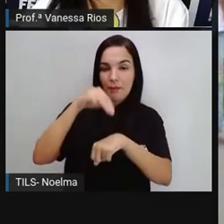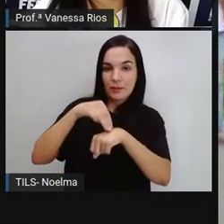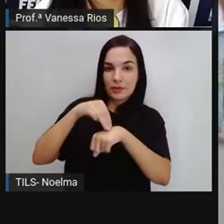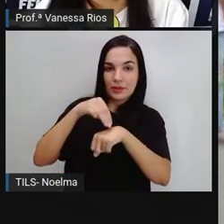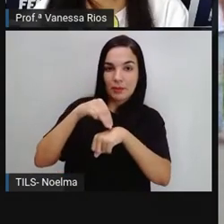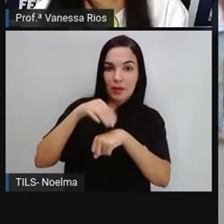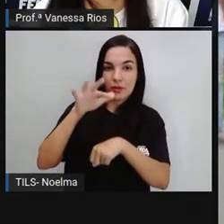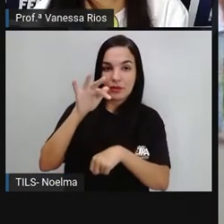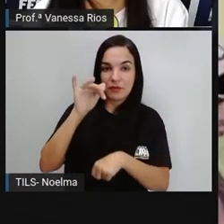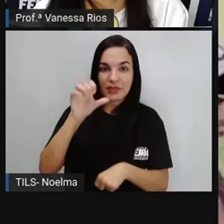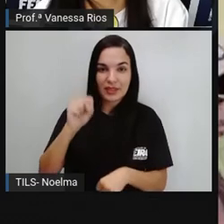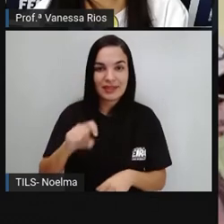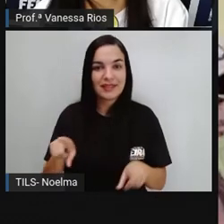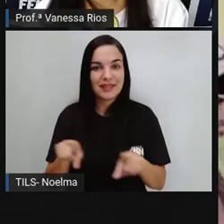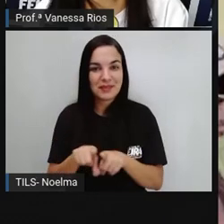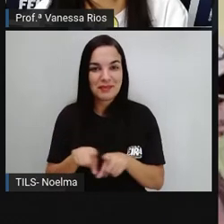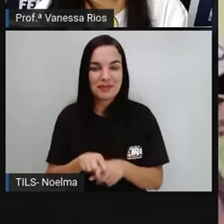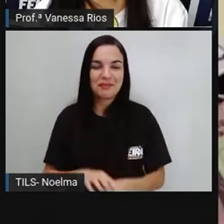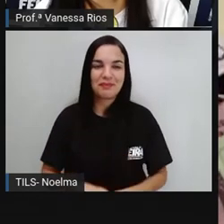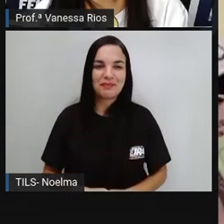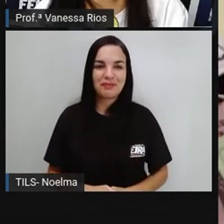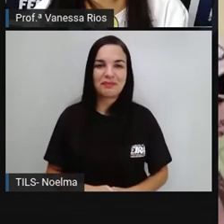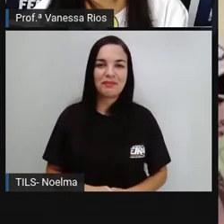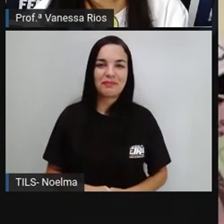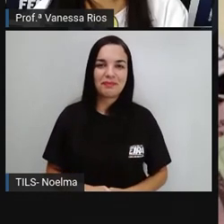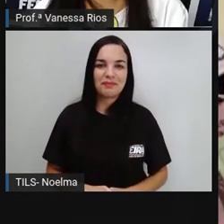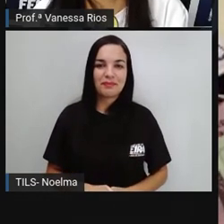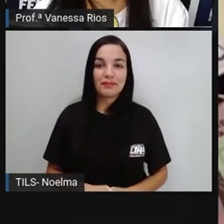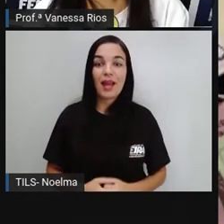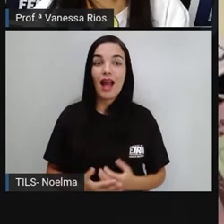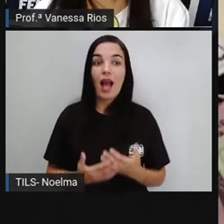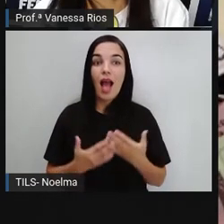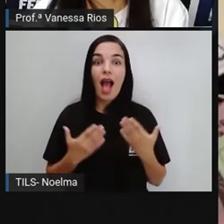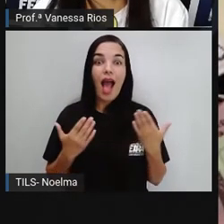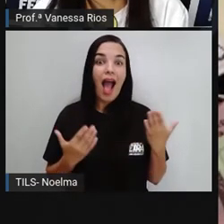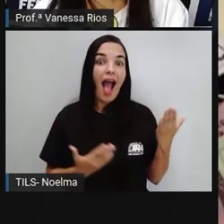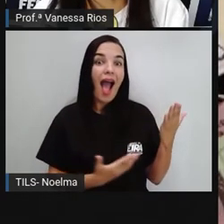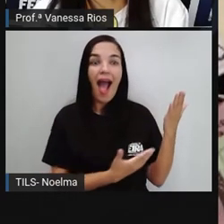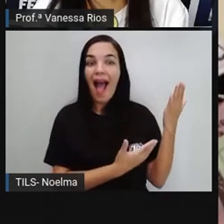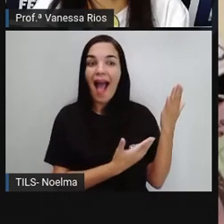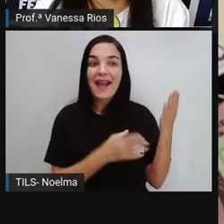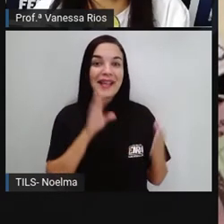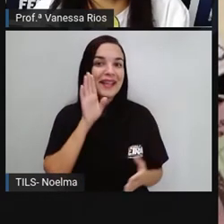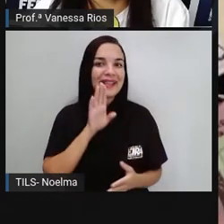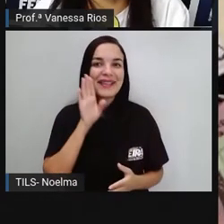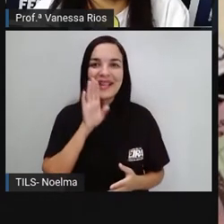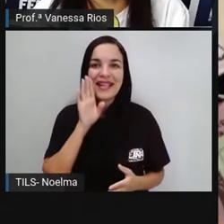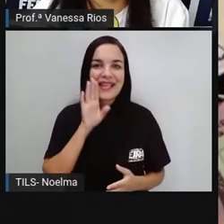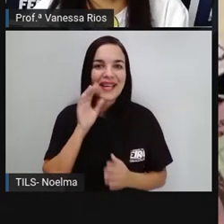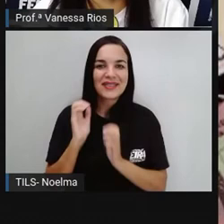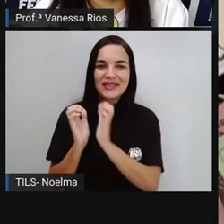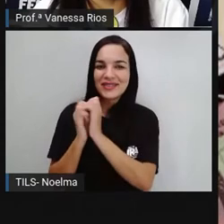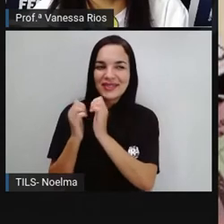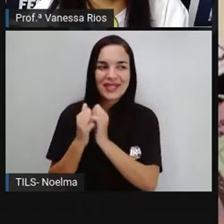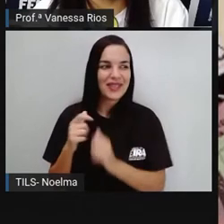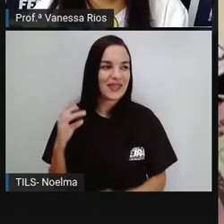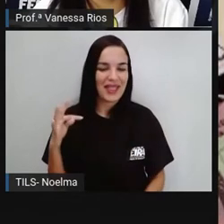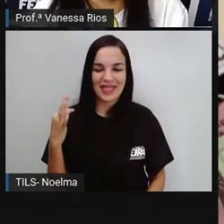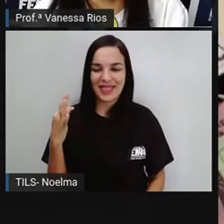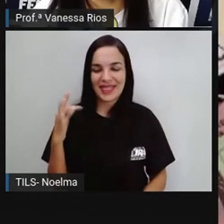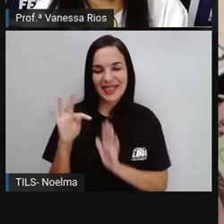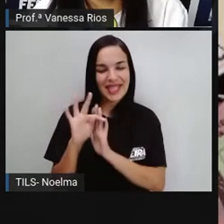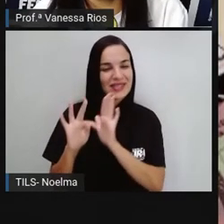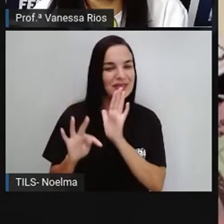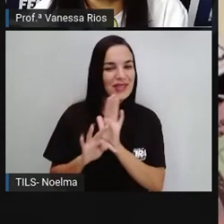cidade de Feira de Santana. E aí, estão lembrados aí desse gênero textual tão importante,